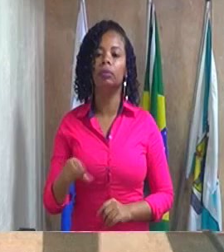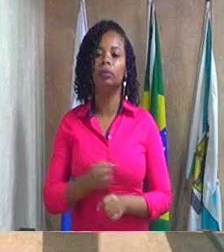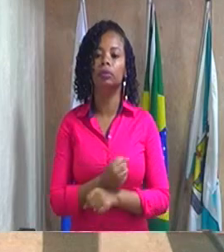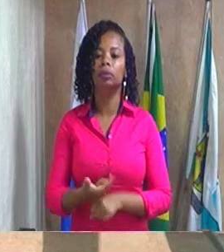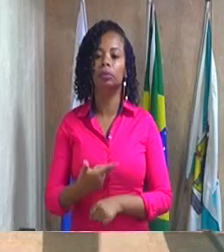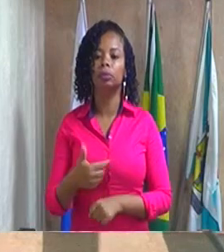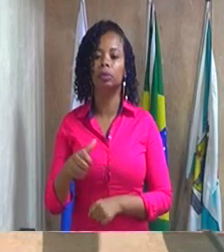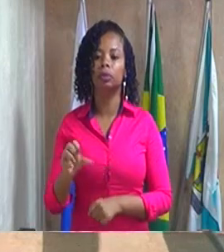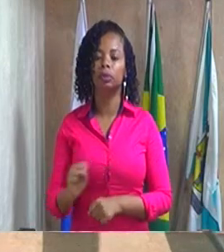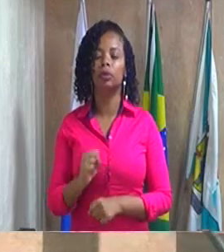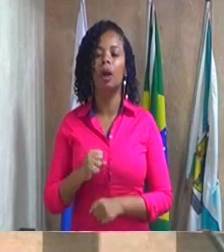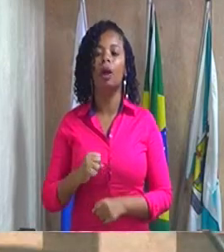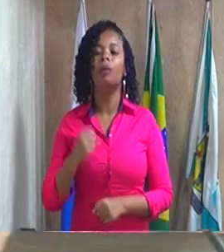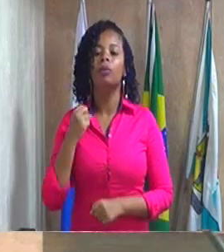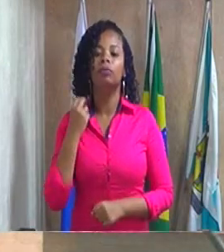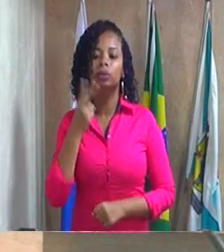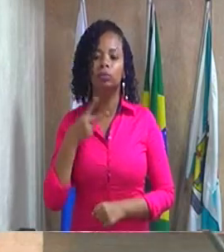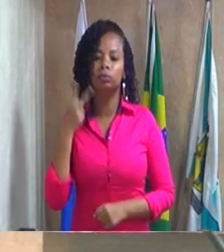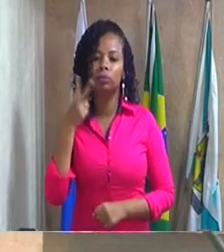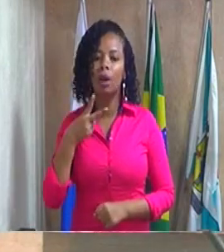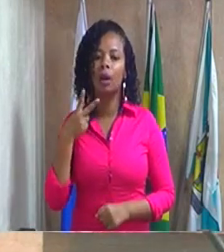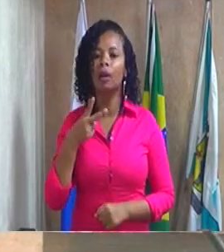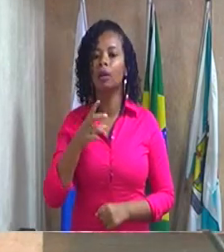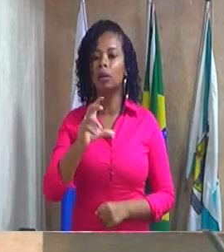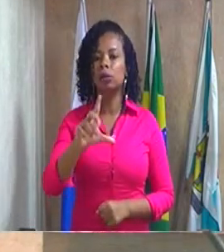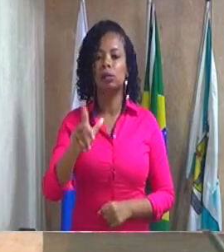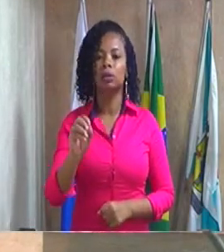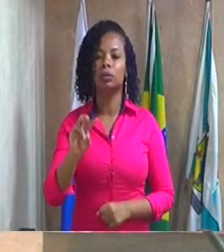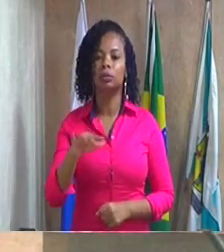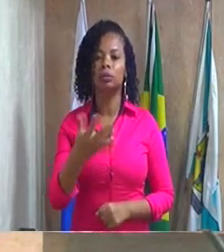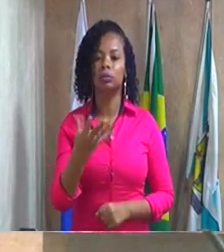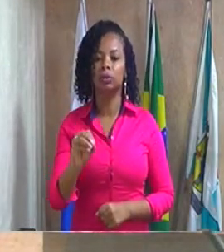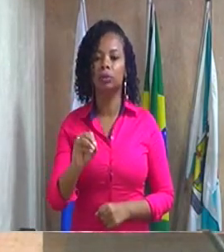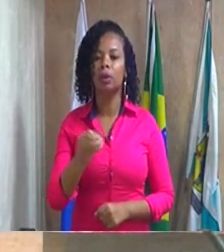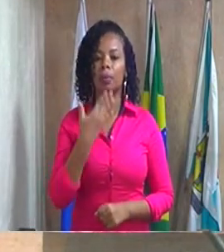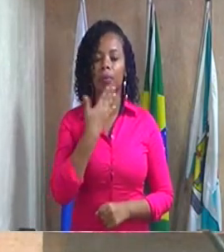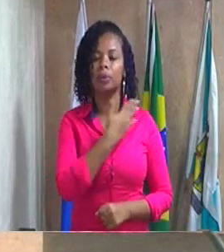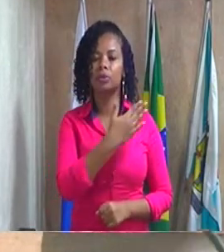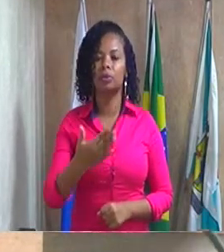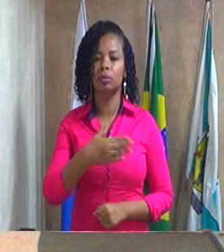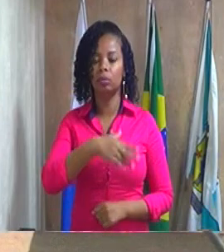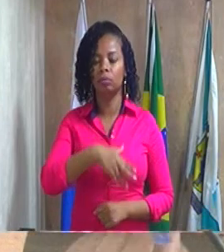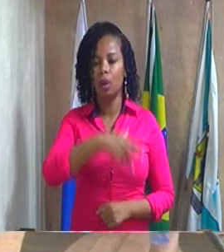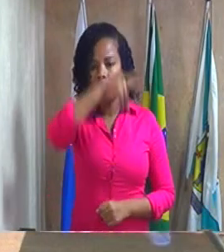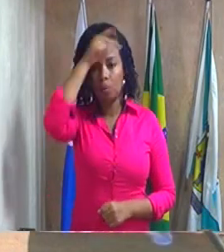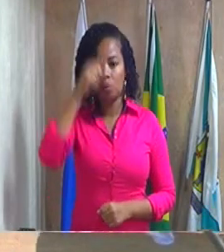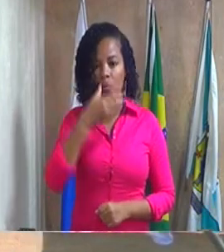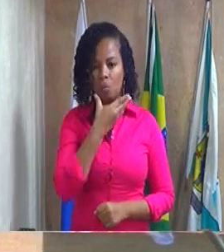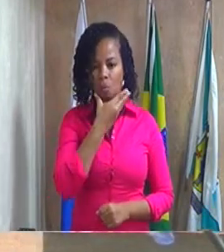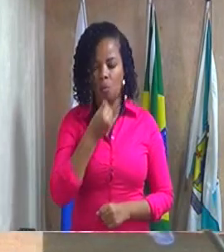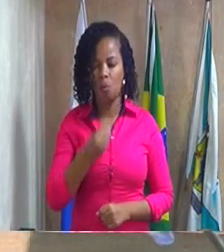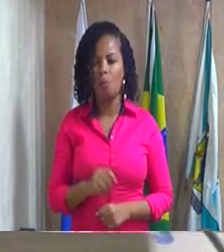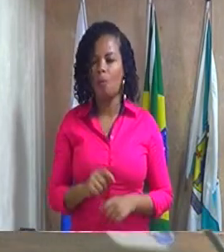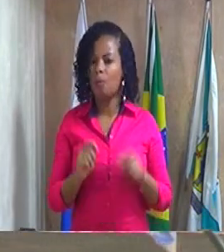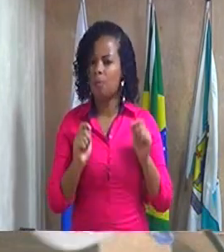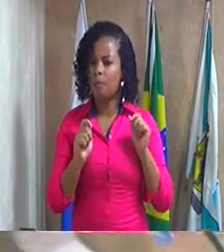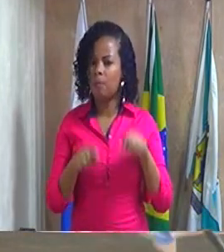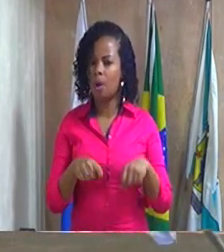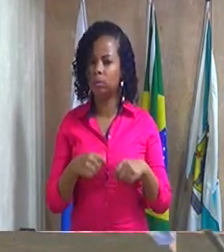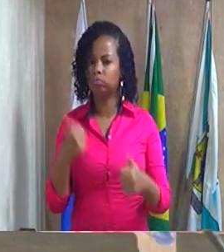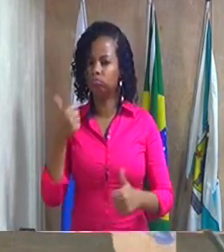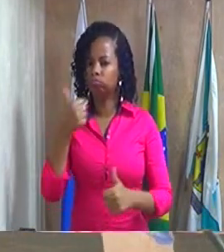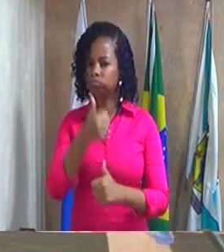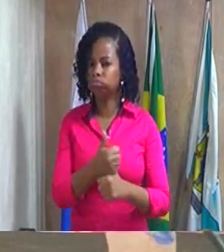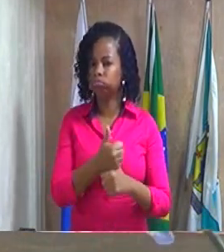4.169/2018, do excelentíssimo senhor vereador Clovinho, solicitando ao excelentíssimo senhor prefeito